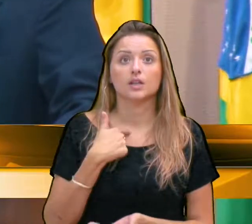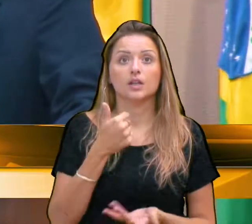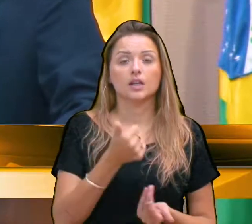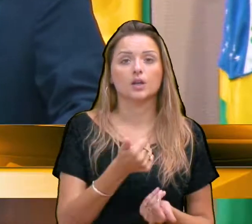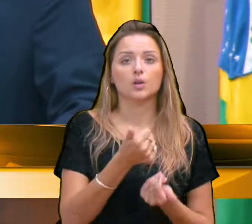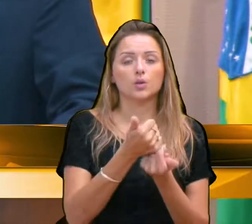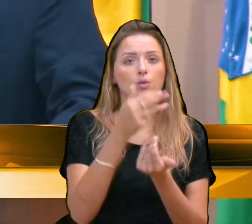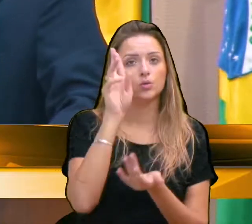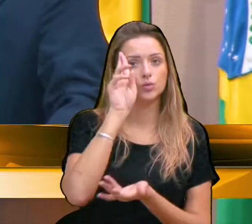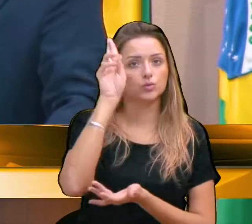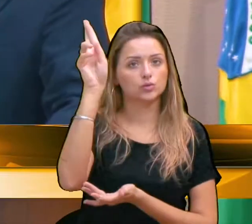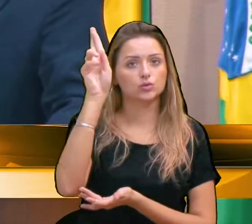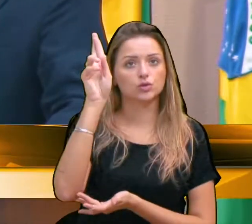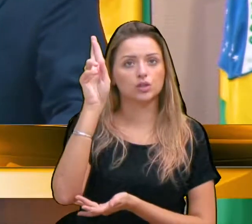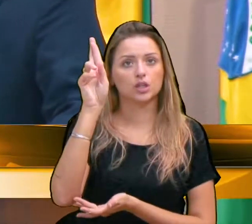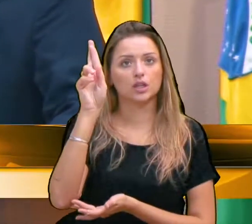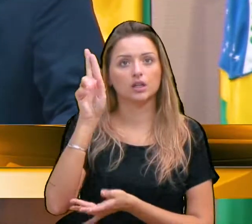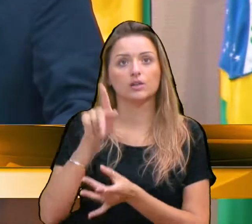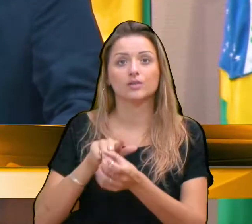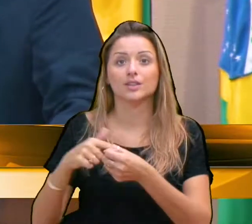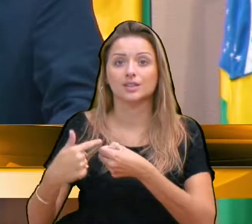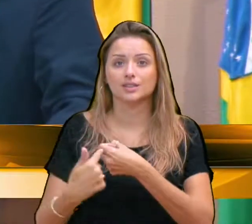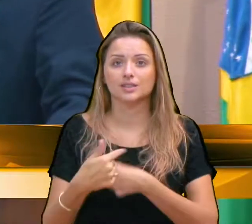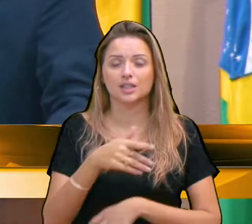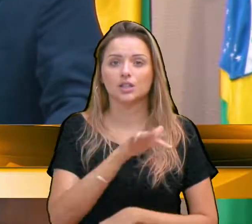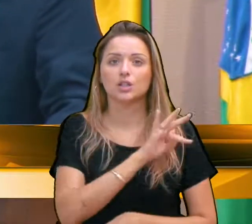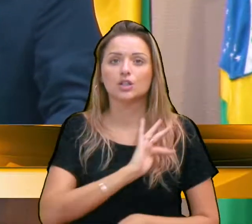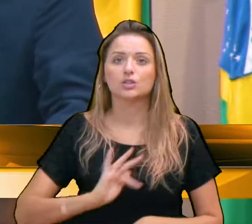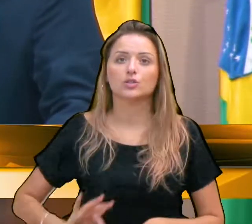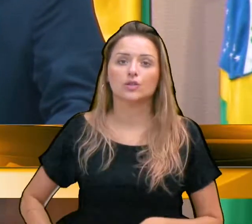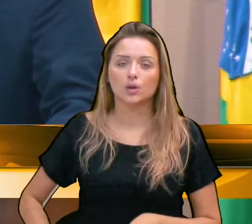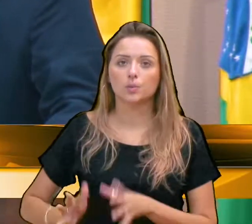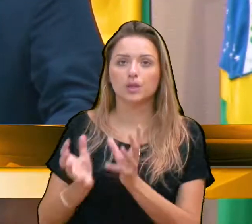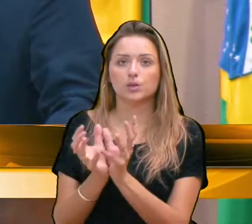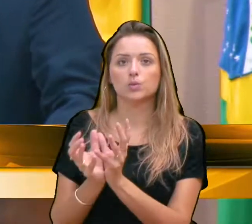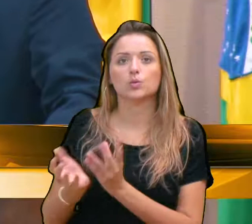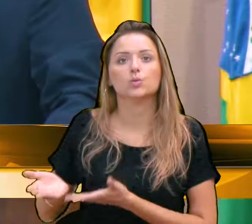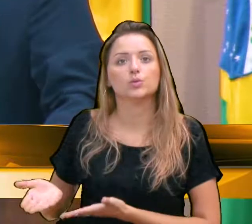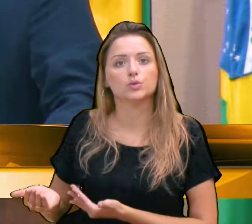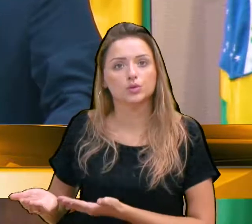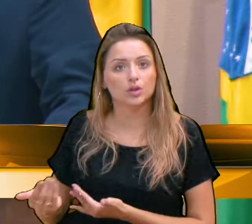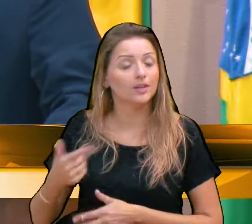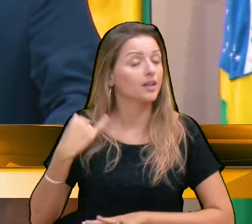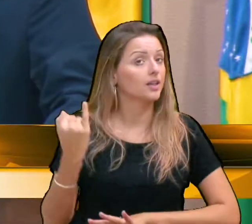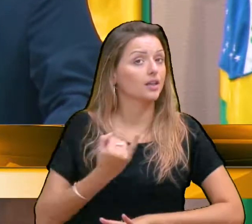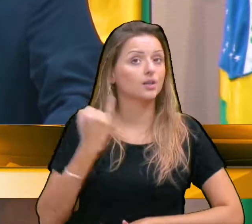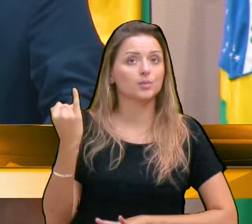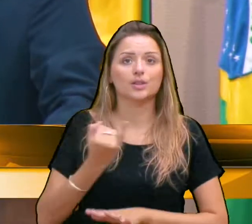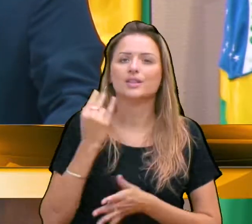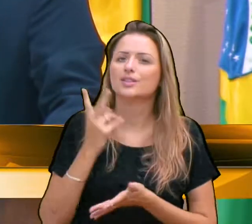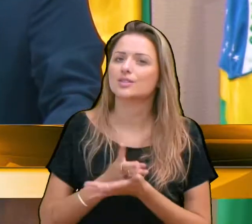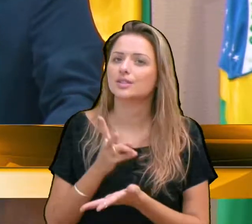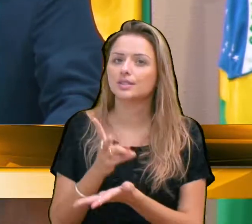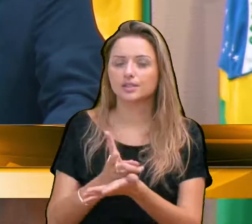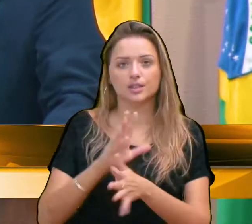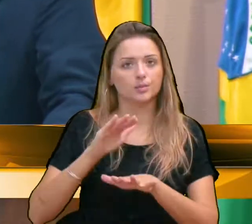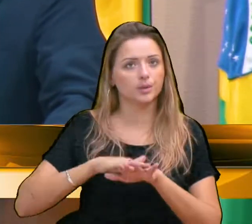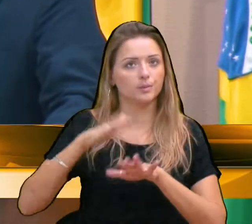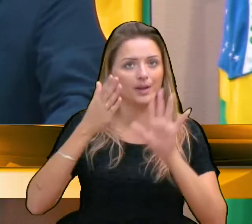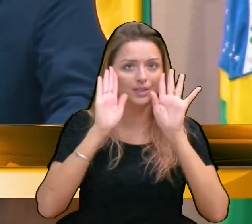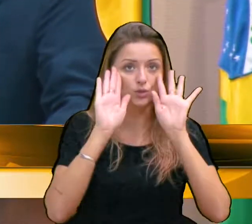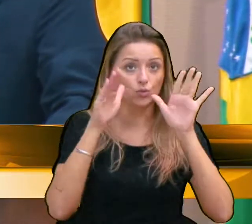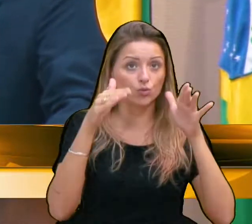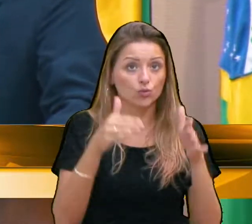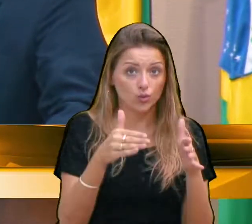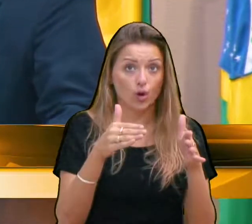do Departamento de Juventude do município de Farroupilha, e é importante cada vez mais a gente trabalhar, focar